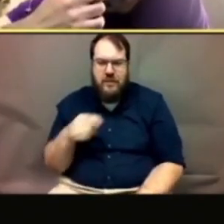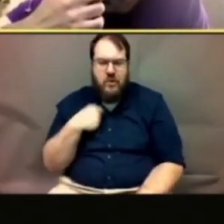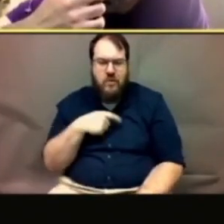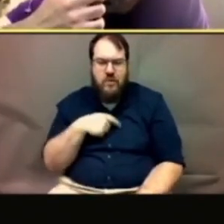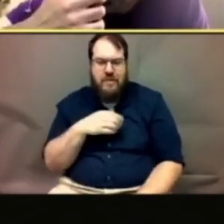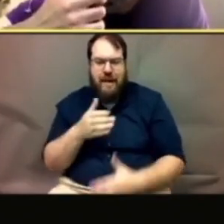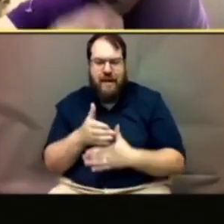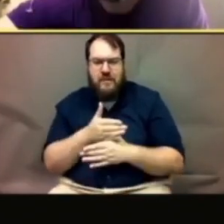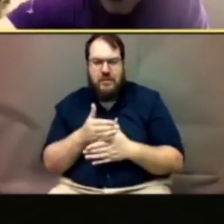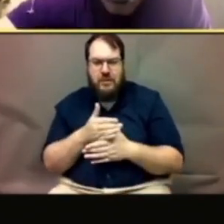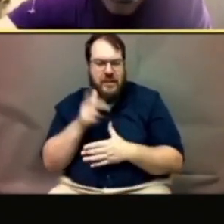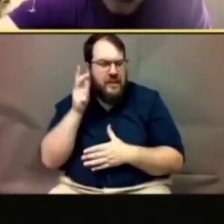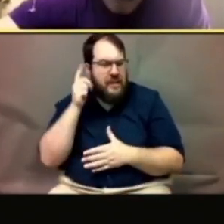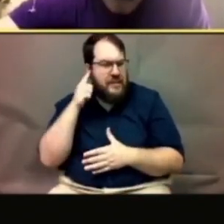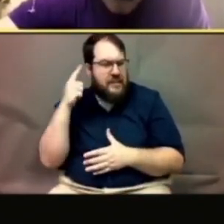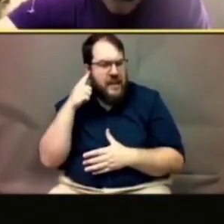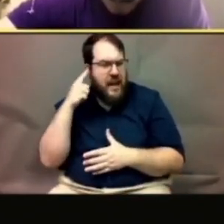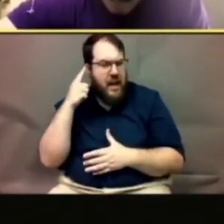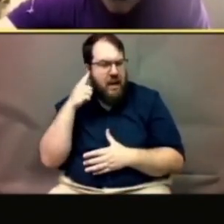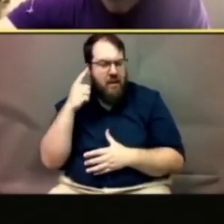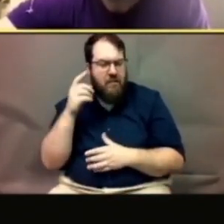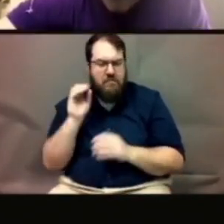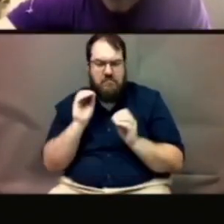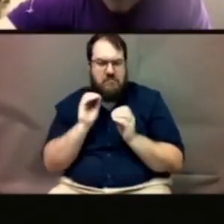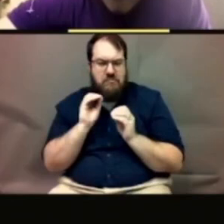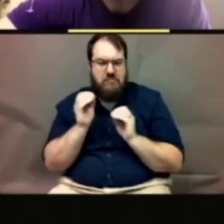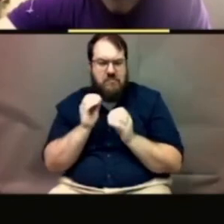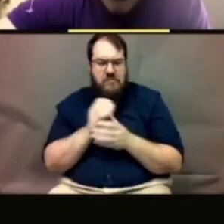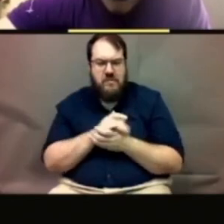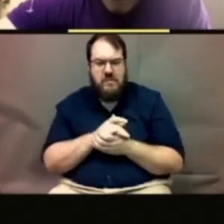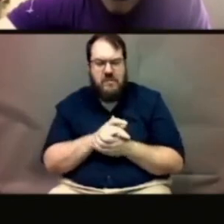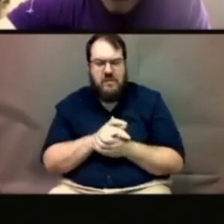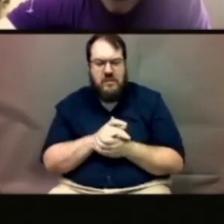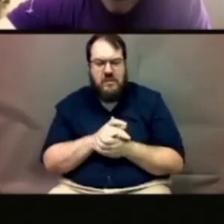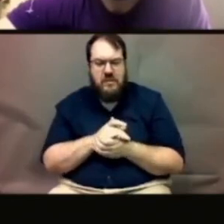o meu mouse eu acho que a gente está sem som da sua tela colina